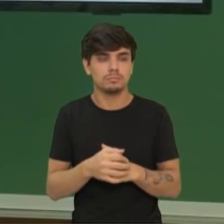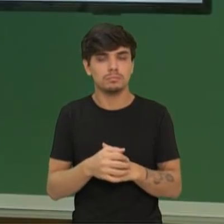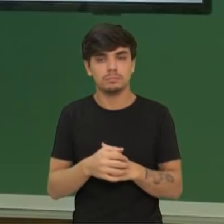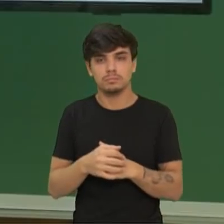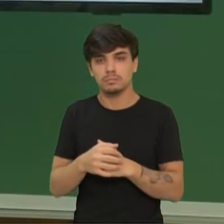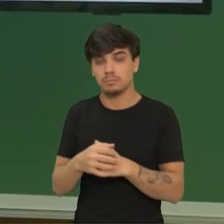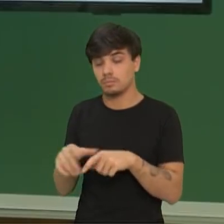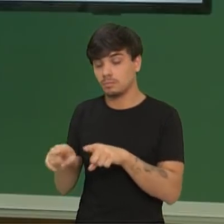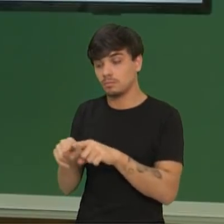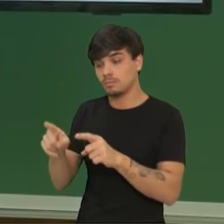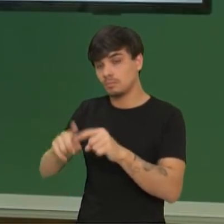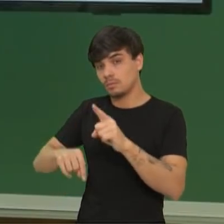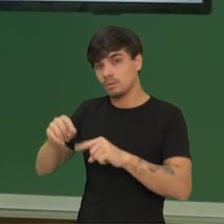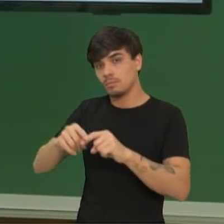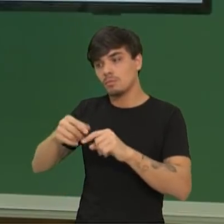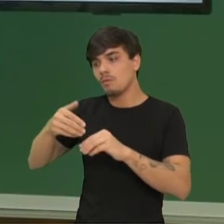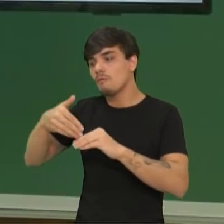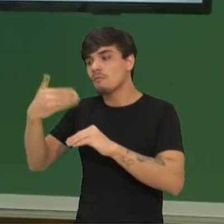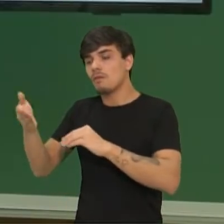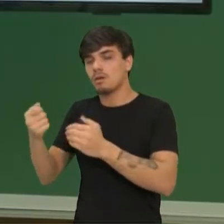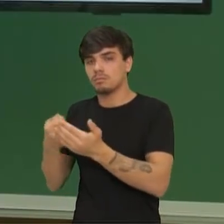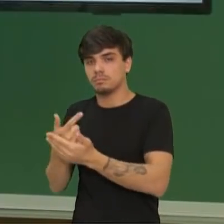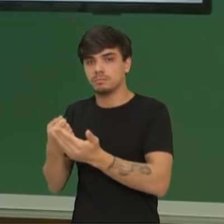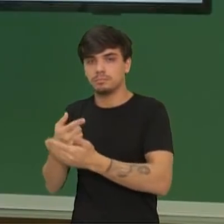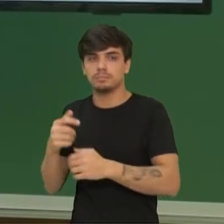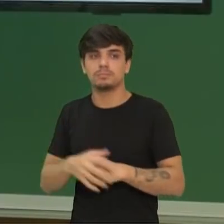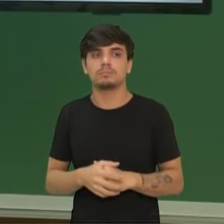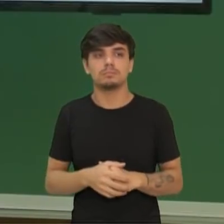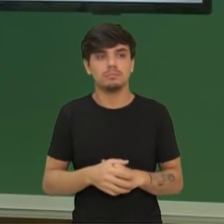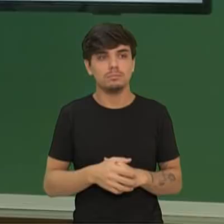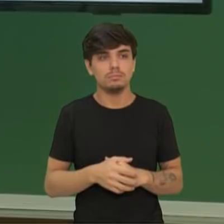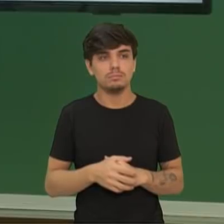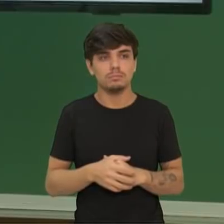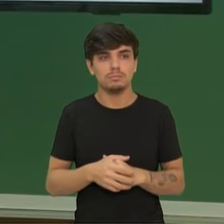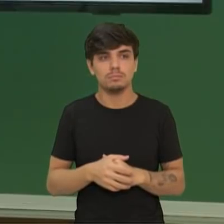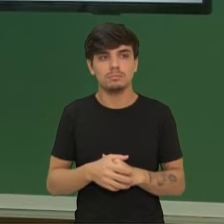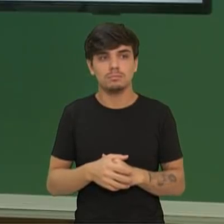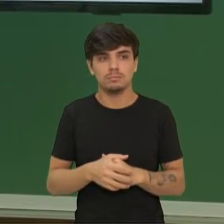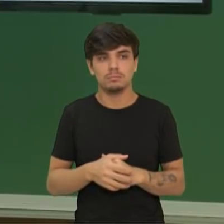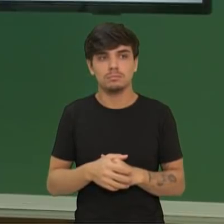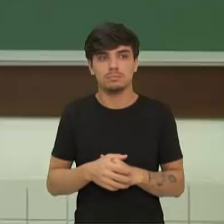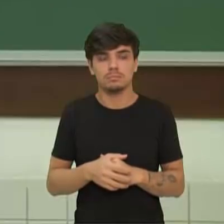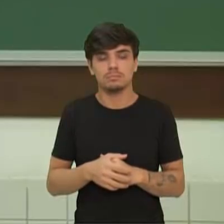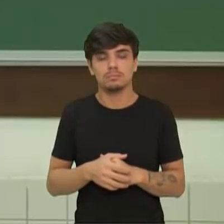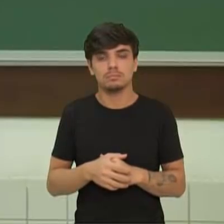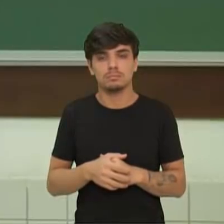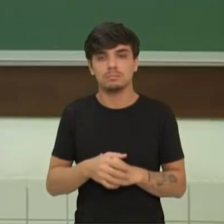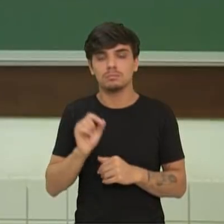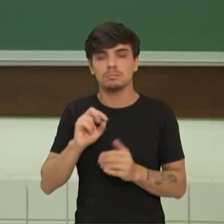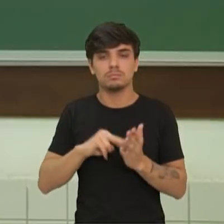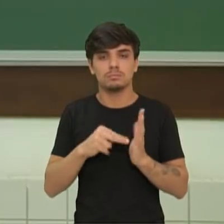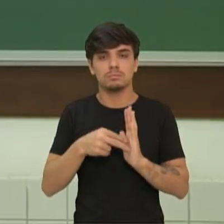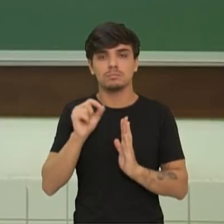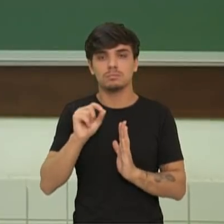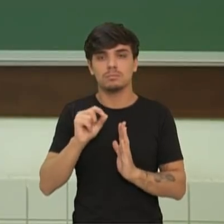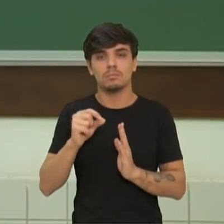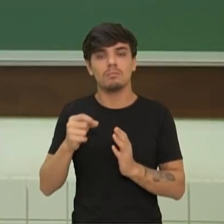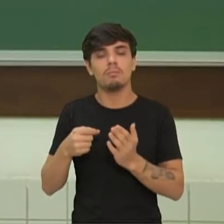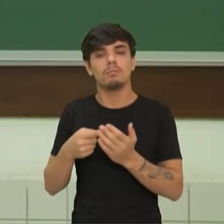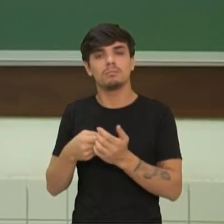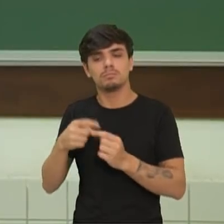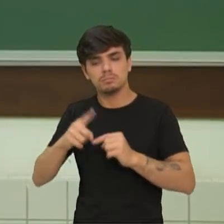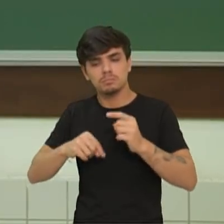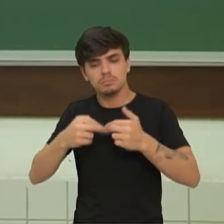produtos importados, com aumento de impostos sobre os produtos importados. Então, quer dizer, o produto que vinha de